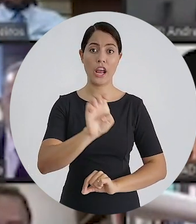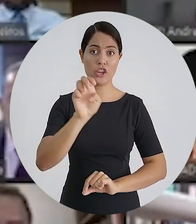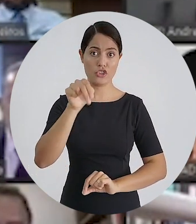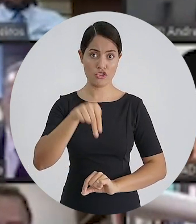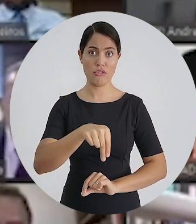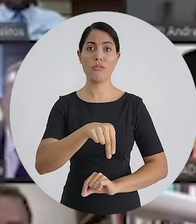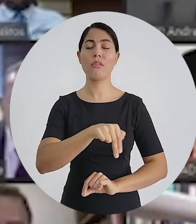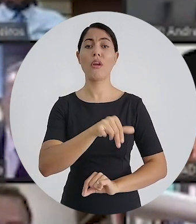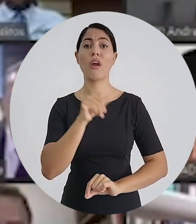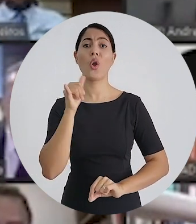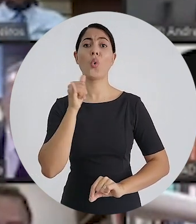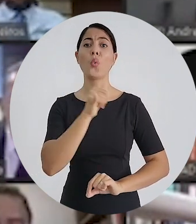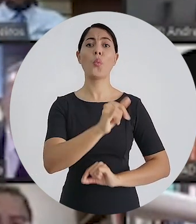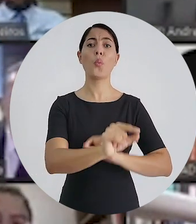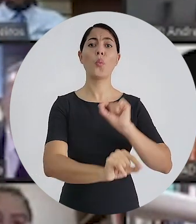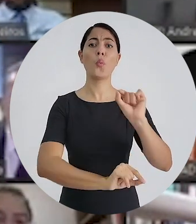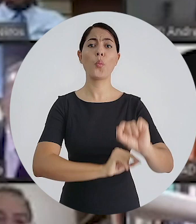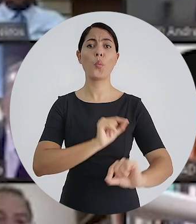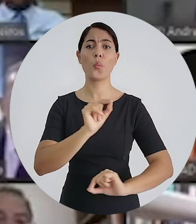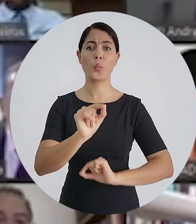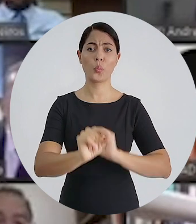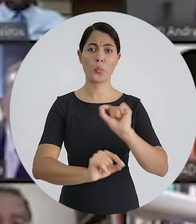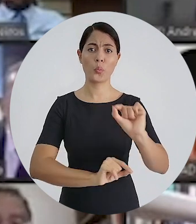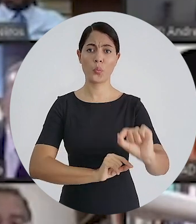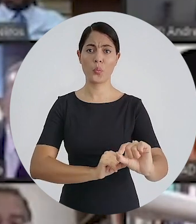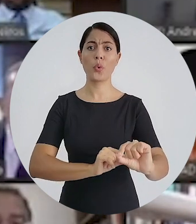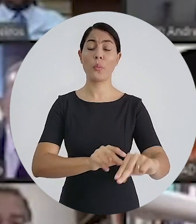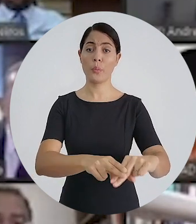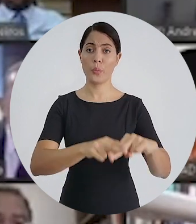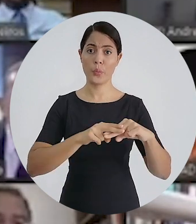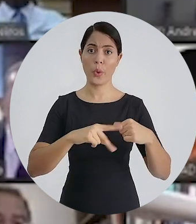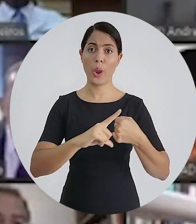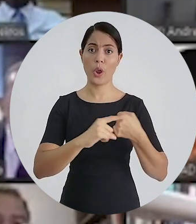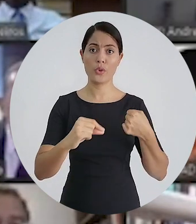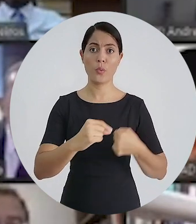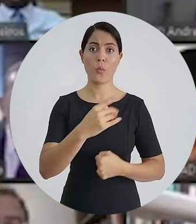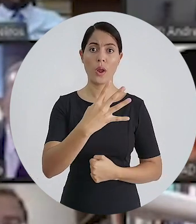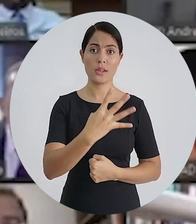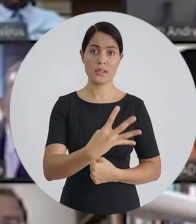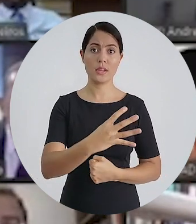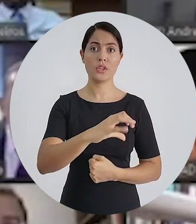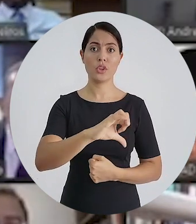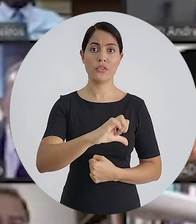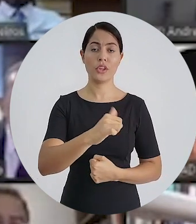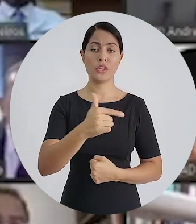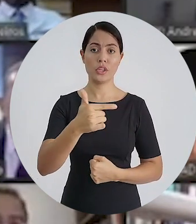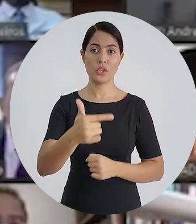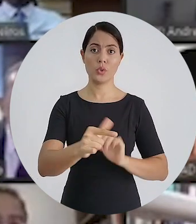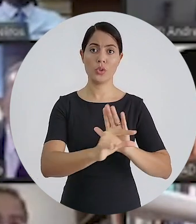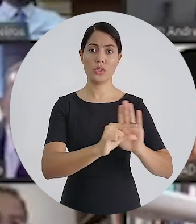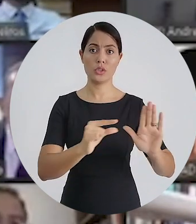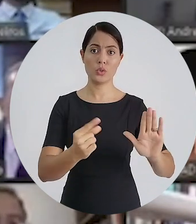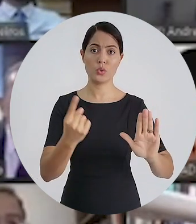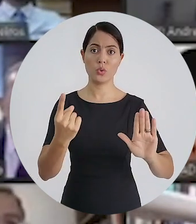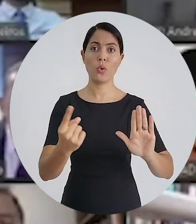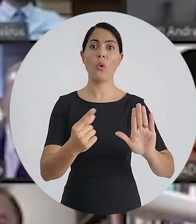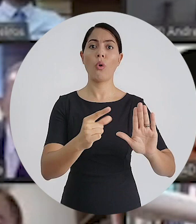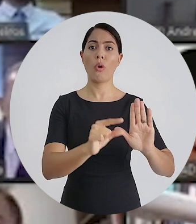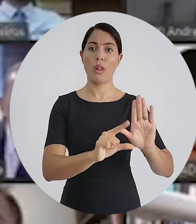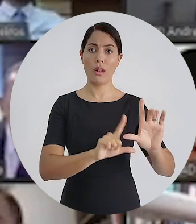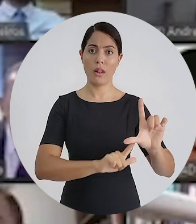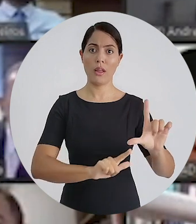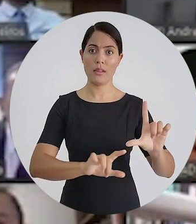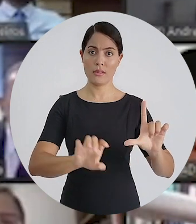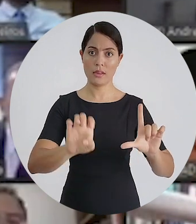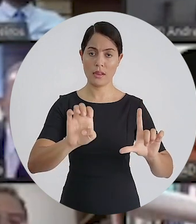ação direta de inconstitucionalidade com fins de impugnar a disposição contida no artigo 492, inciso 1, a linha E,